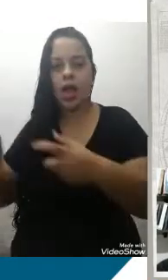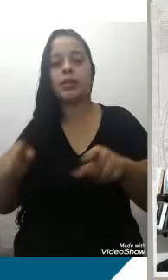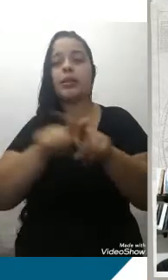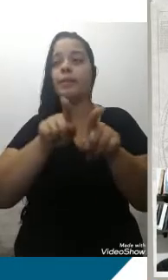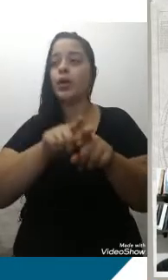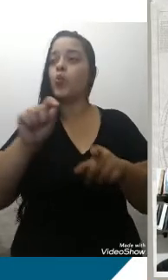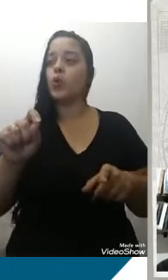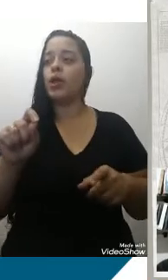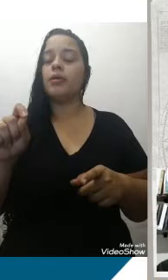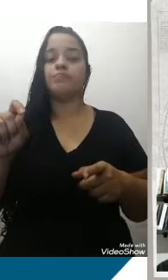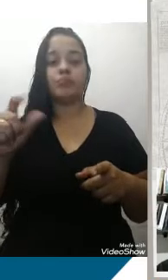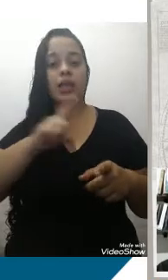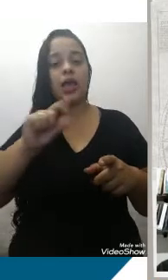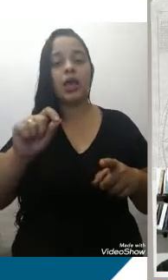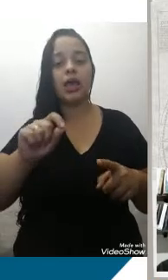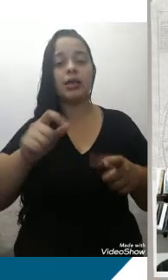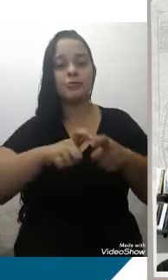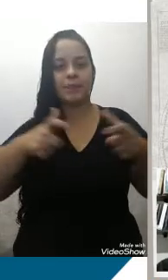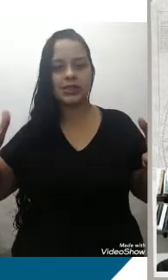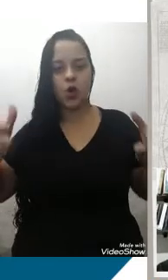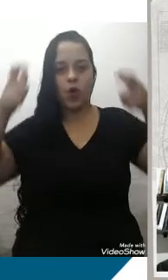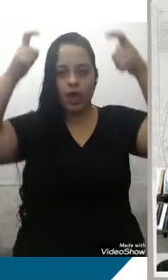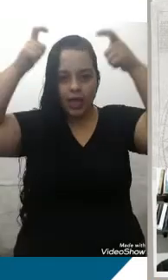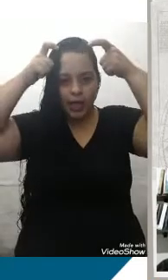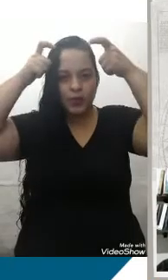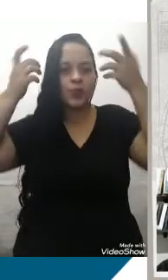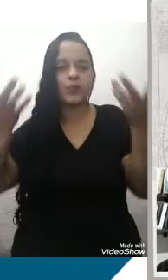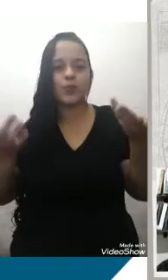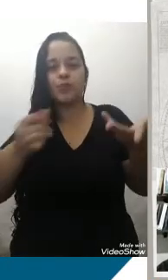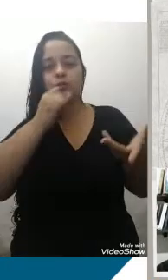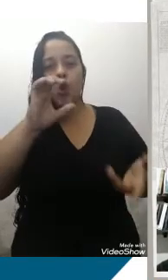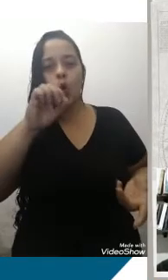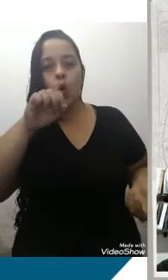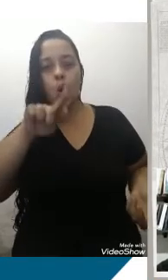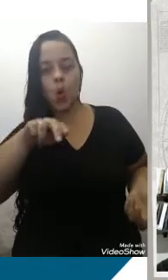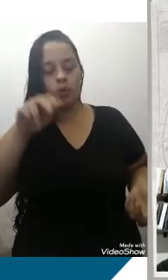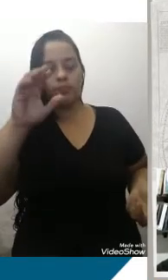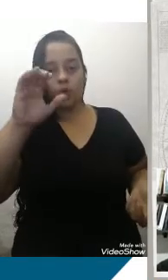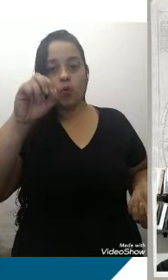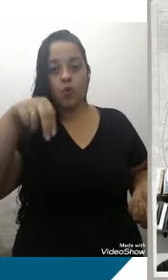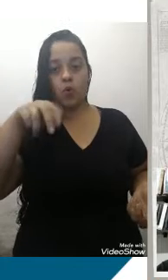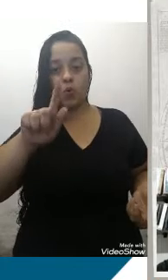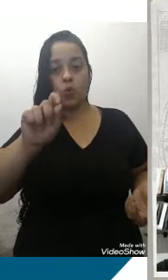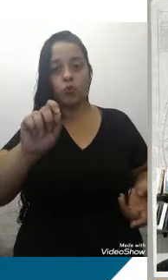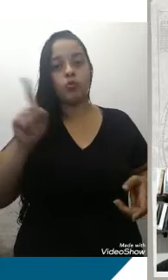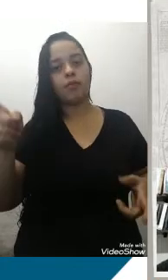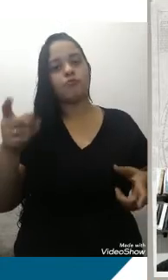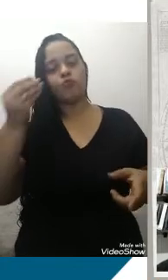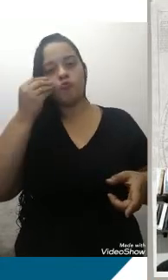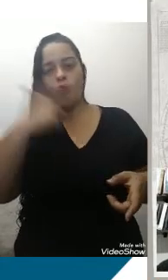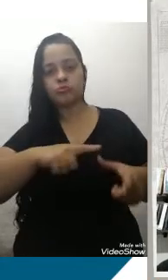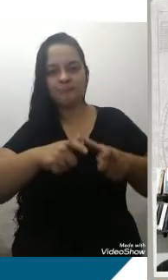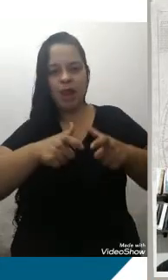Também gerou a expansão de alguns reinos, como no caso do Reino do Congo, que já estava em processo de